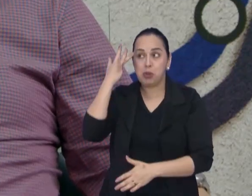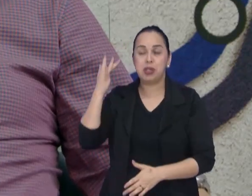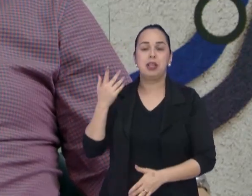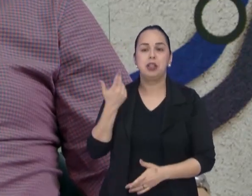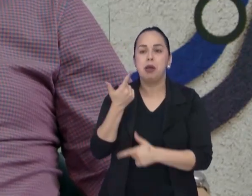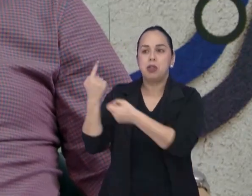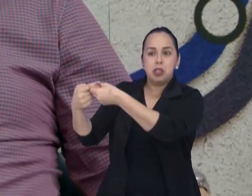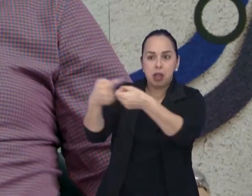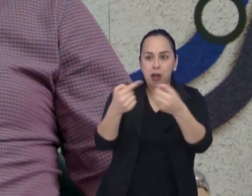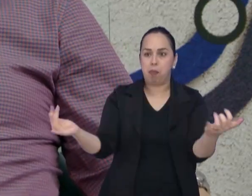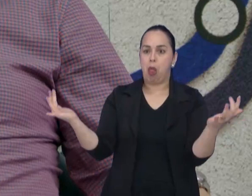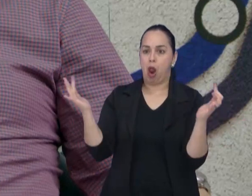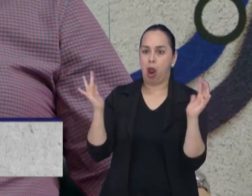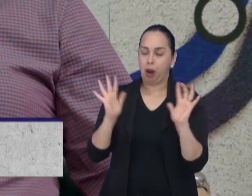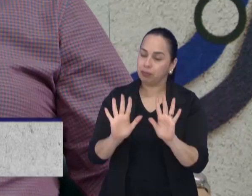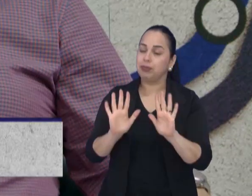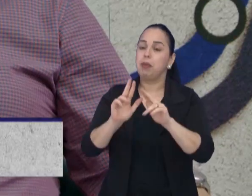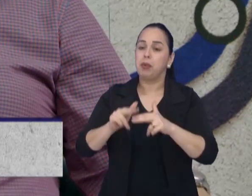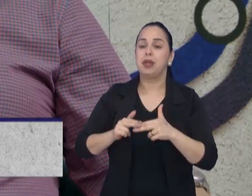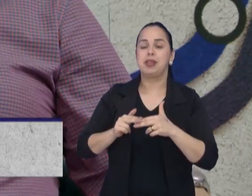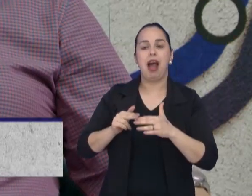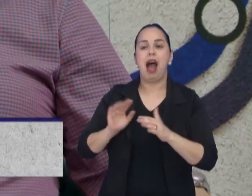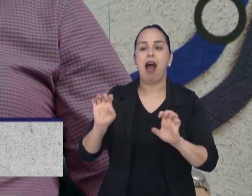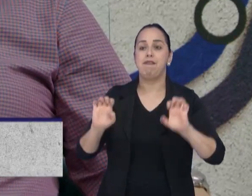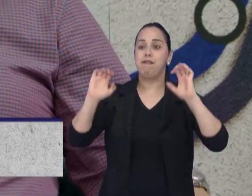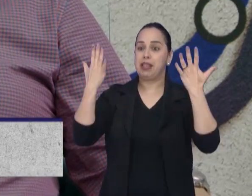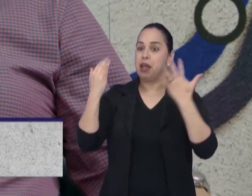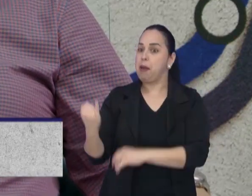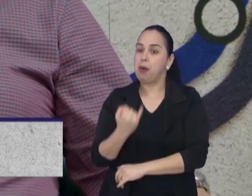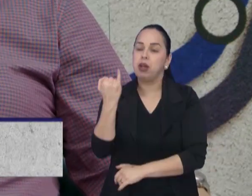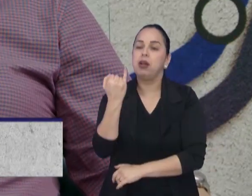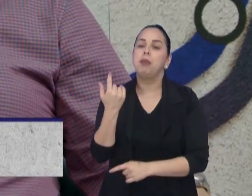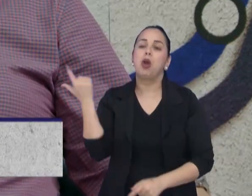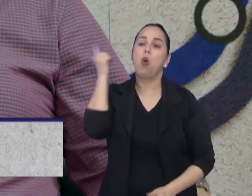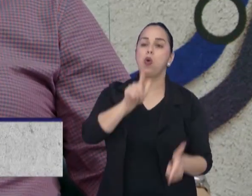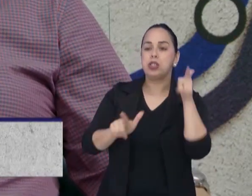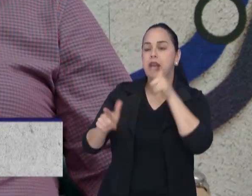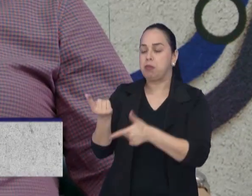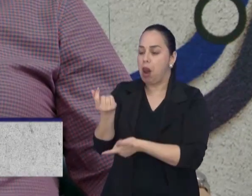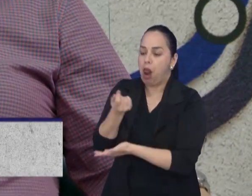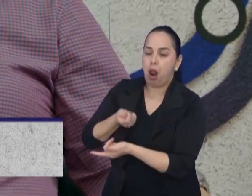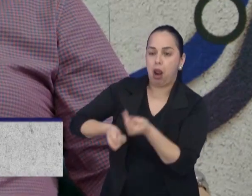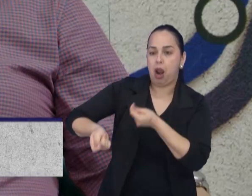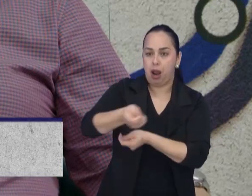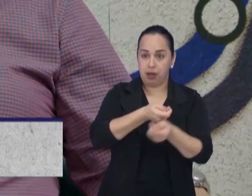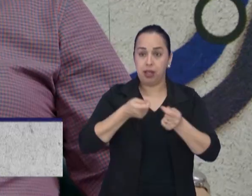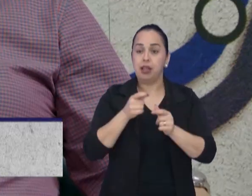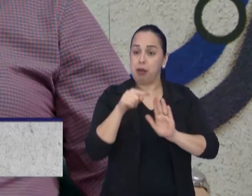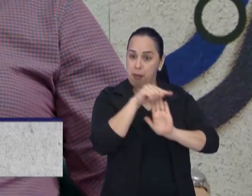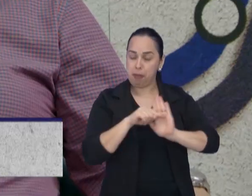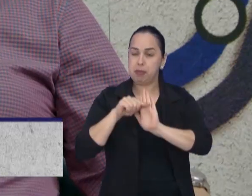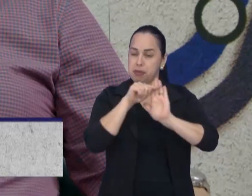muito importante para nós essa festa. Ela gera muitos recursos, né? Se você tem uma pesquisa